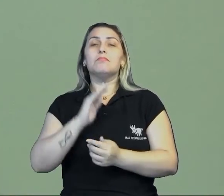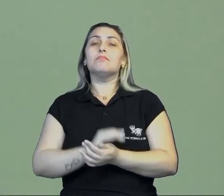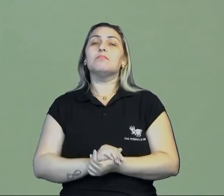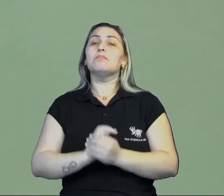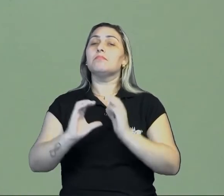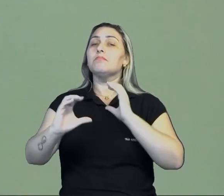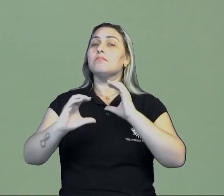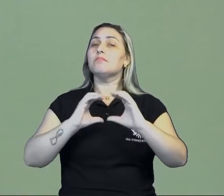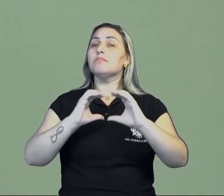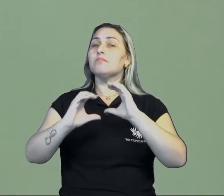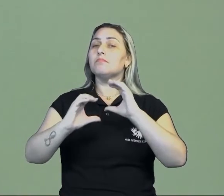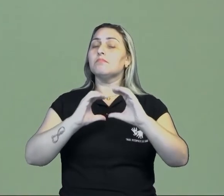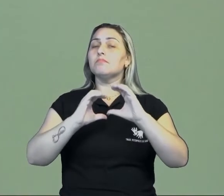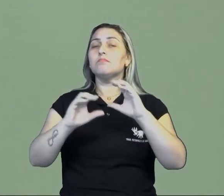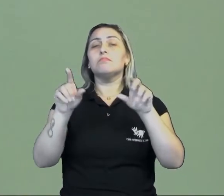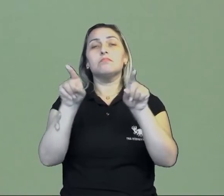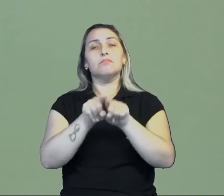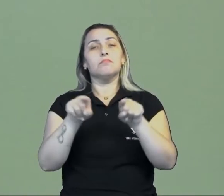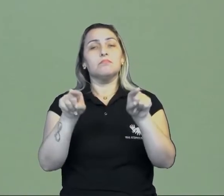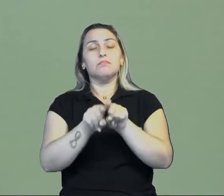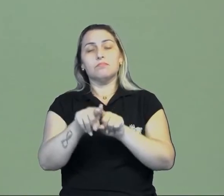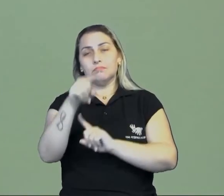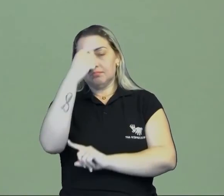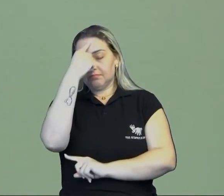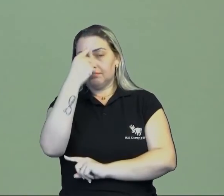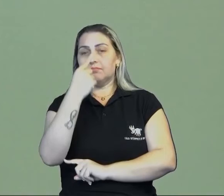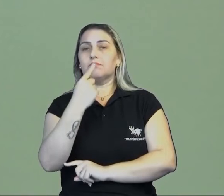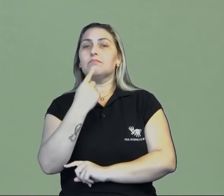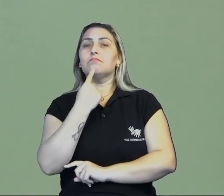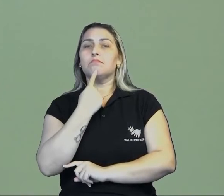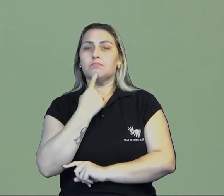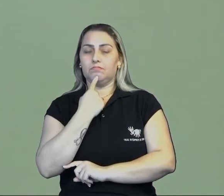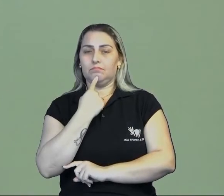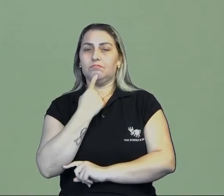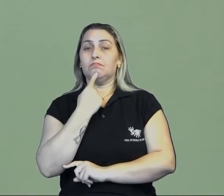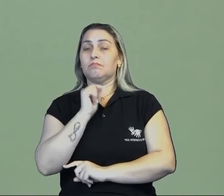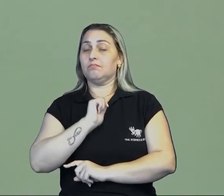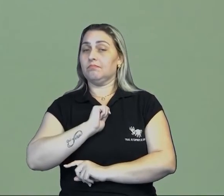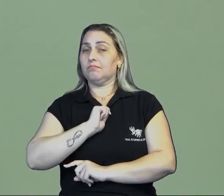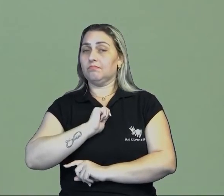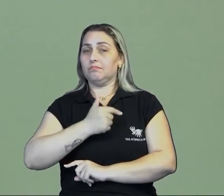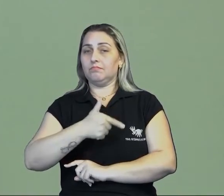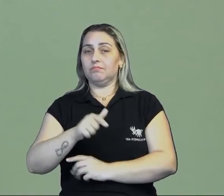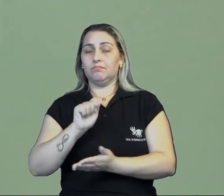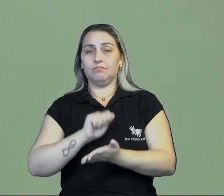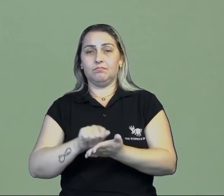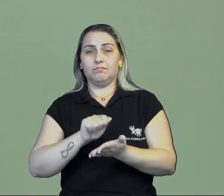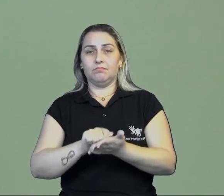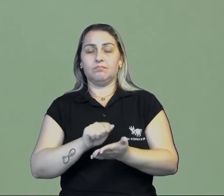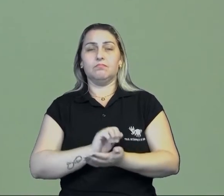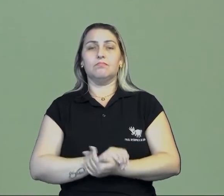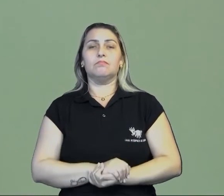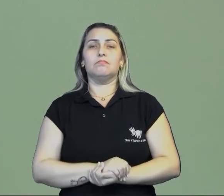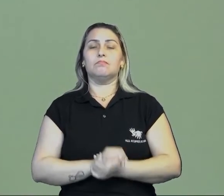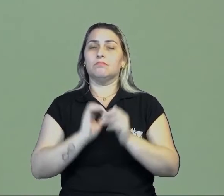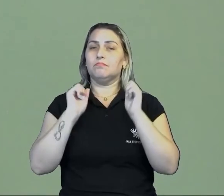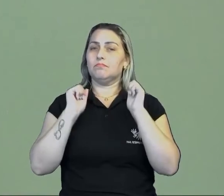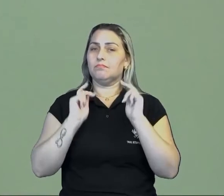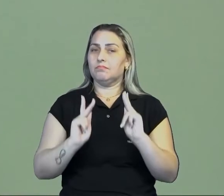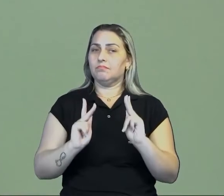saibamos nos colocar também na nossa imagem, com a nossa imagem não verbal.